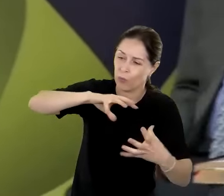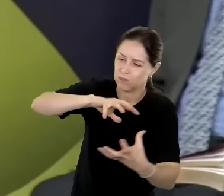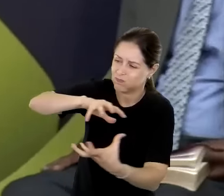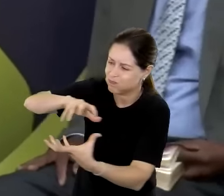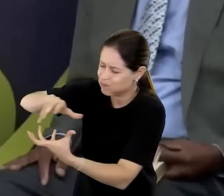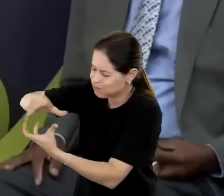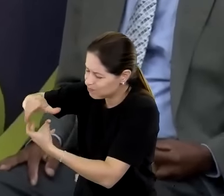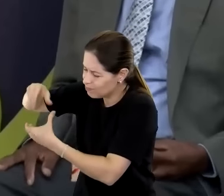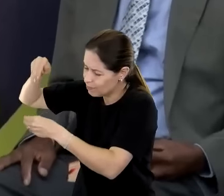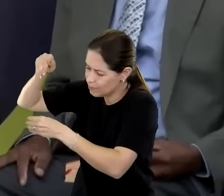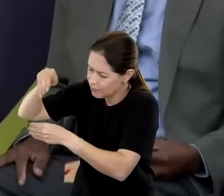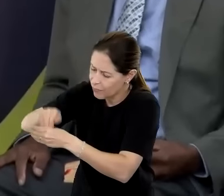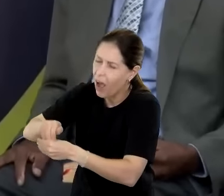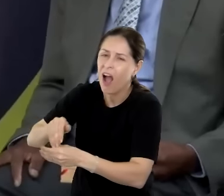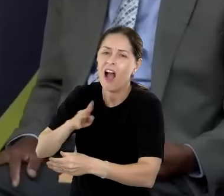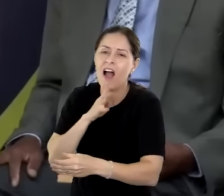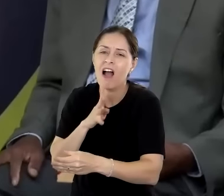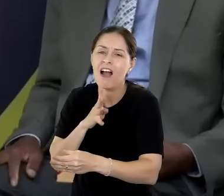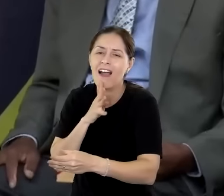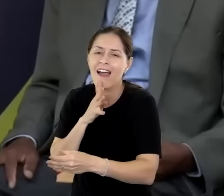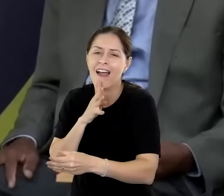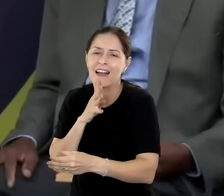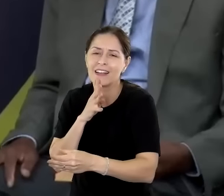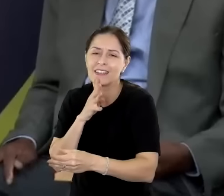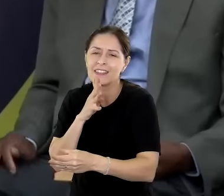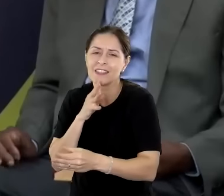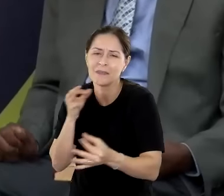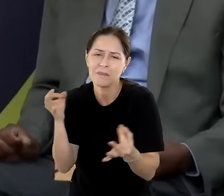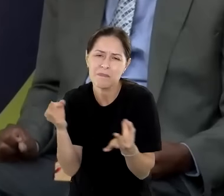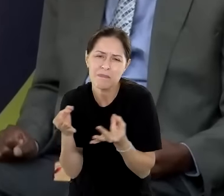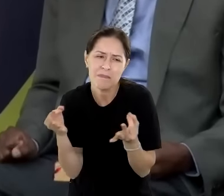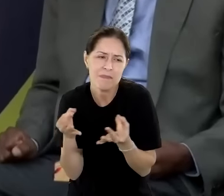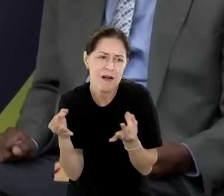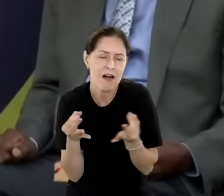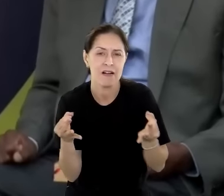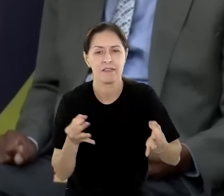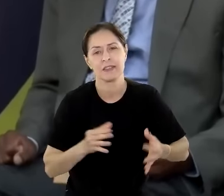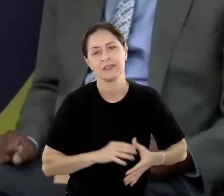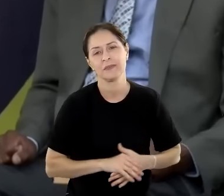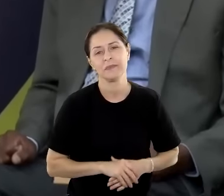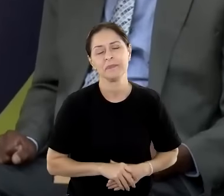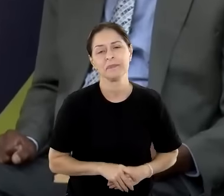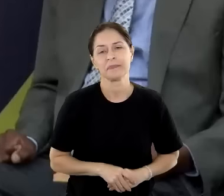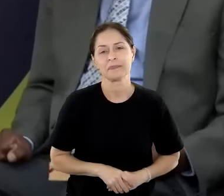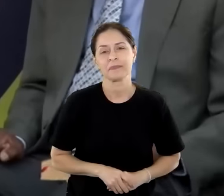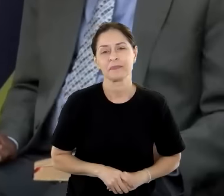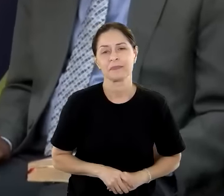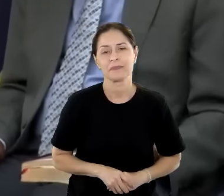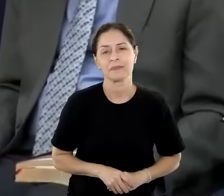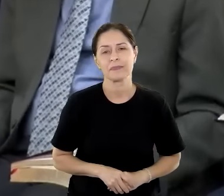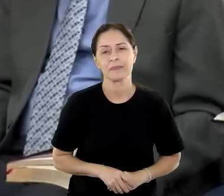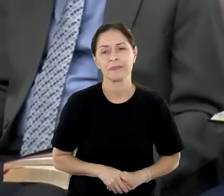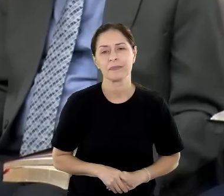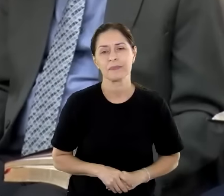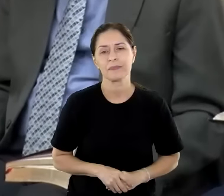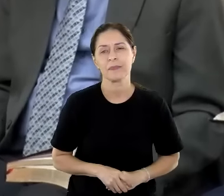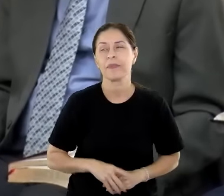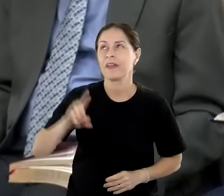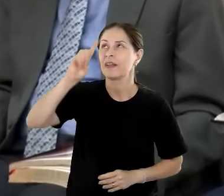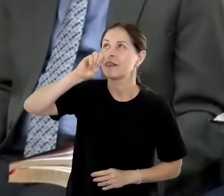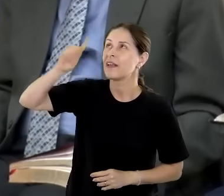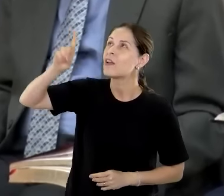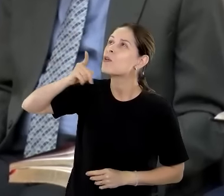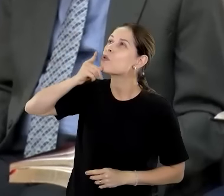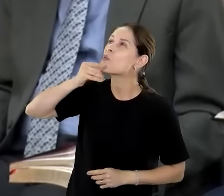elas como um pingo que cai num balde, como um pó numa balança de precisão, como um vácuo, como nada, com menos do que nada. O seu Pai governa os